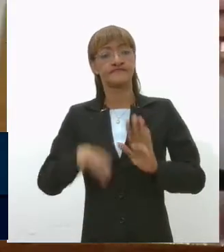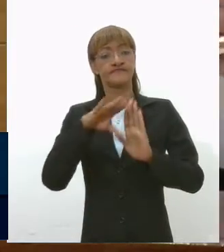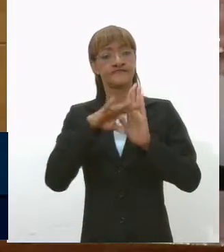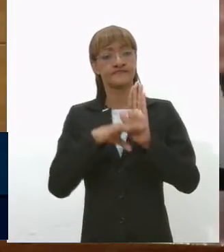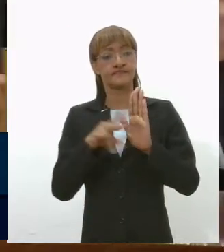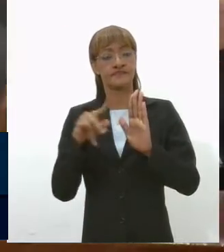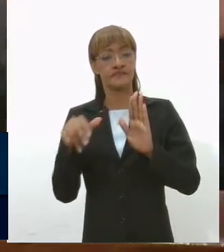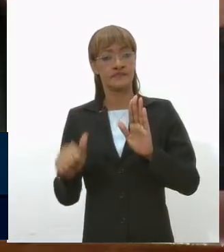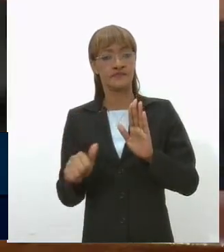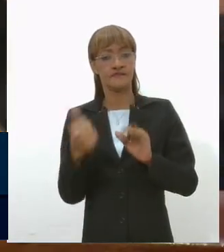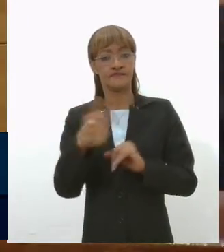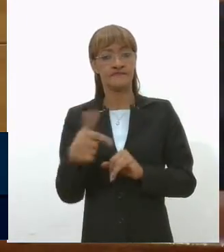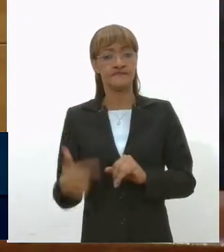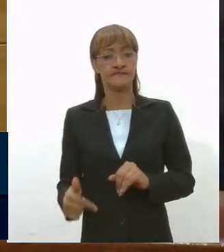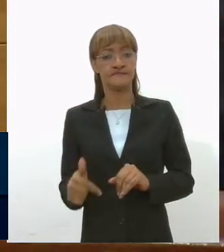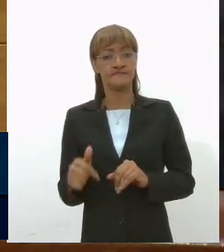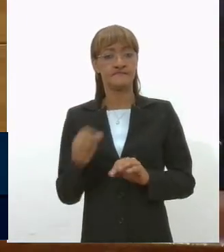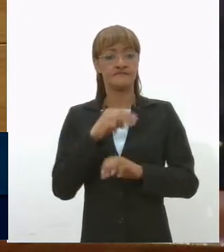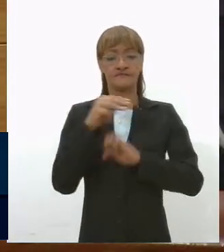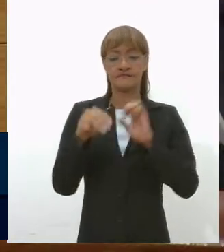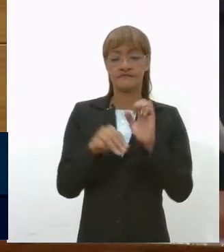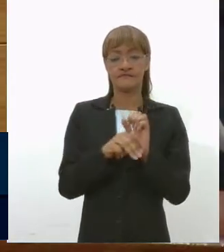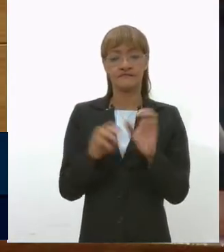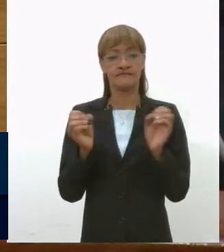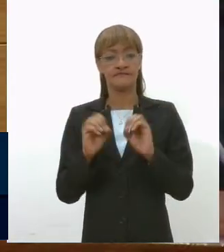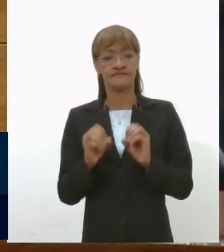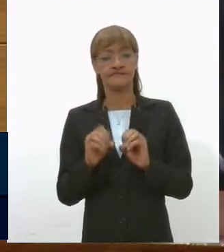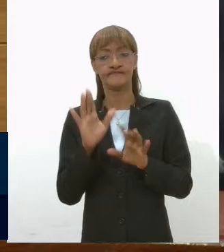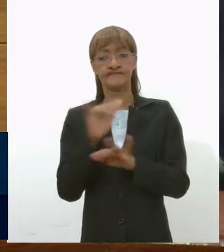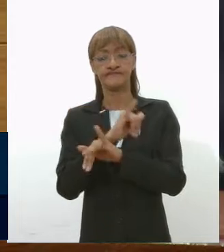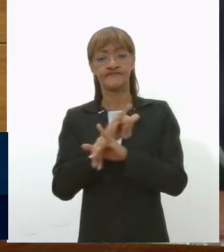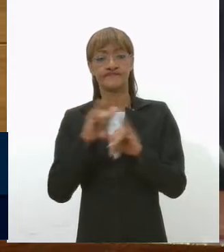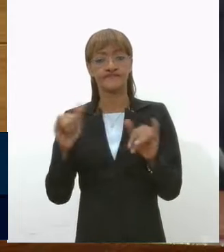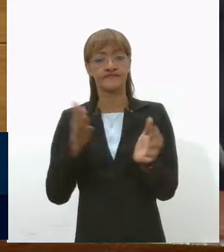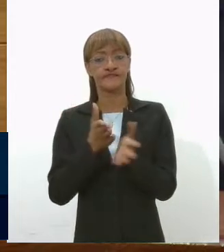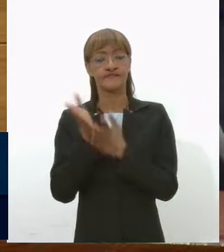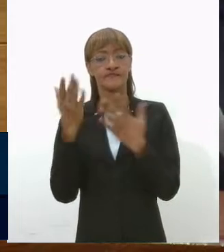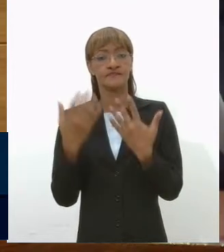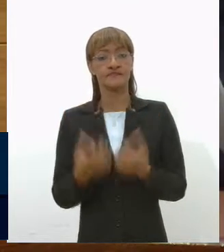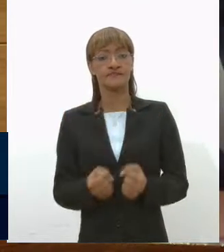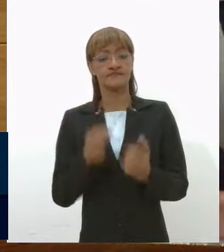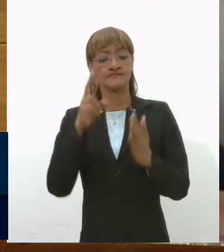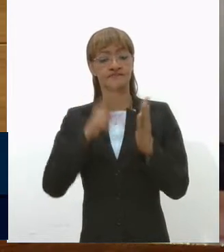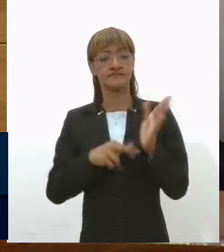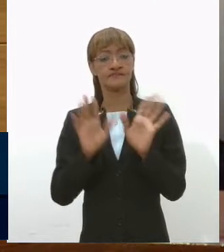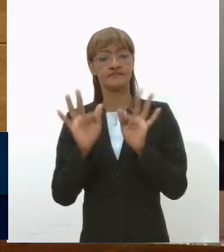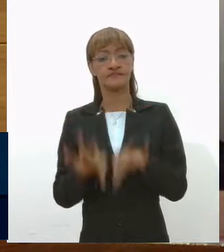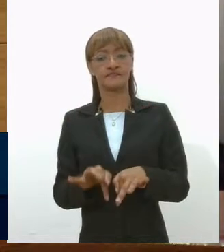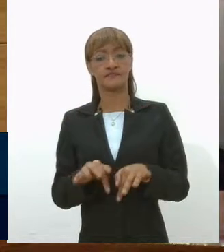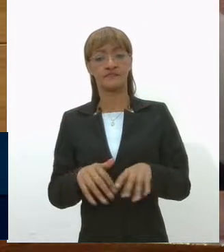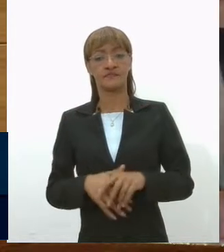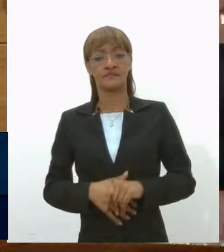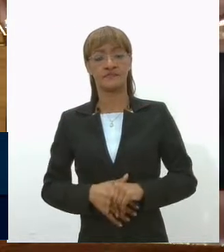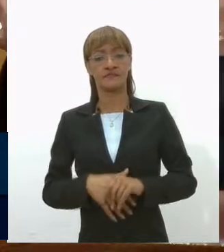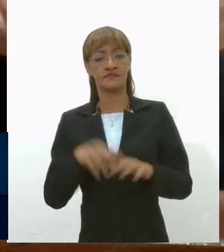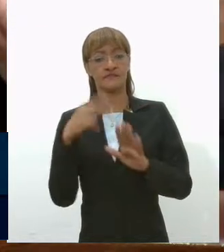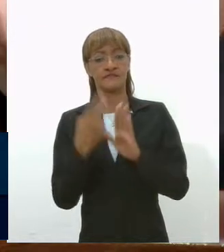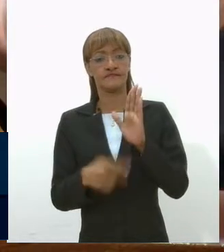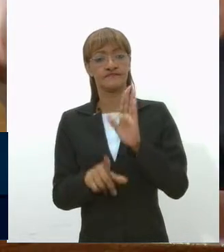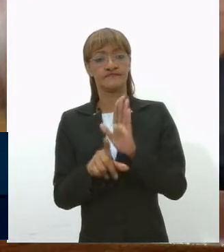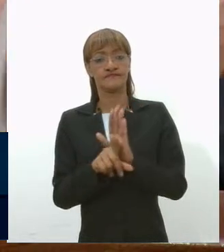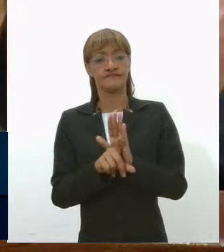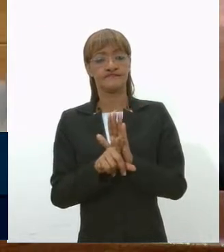não tendo havido emendas, foram declaradas aprovadas em redação final os projetos de lei